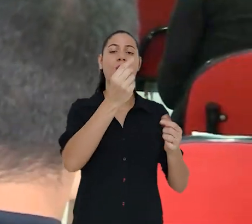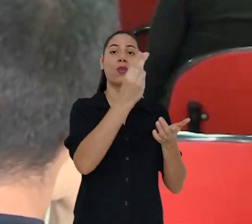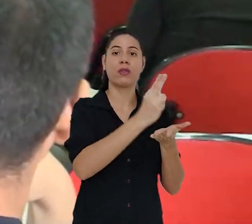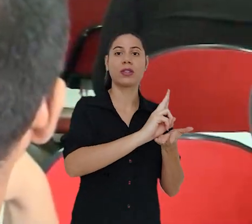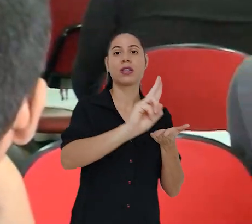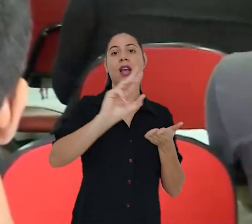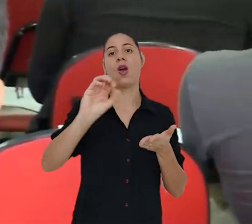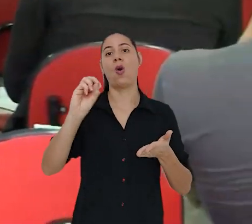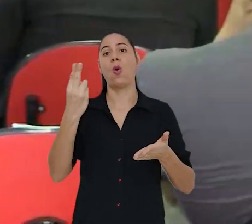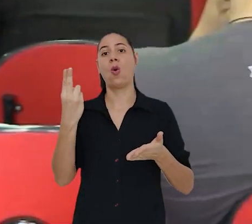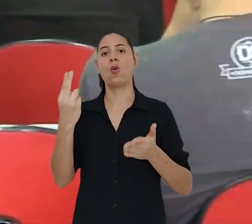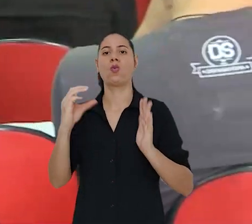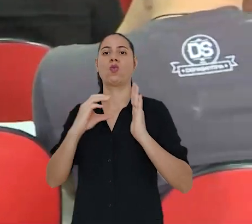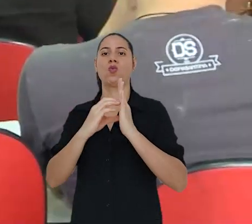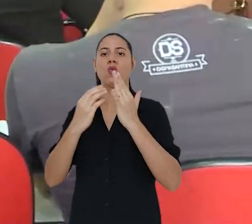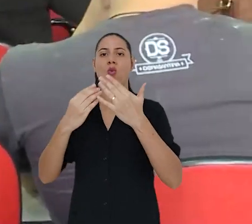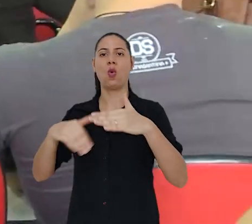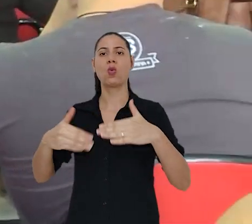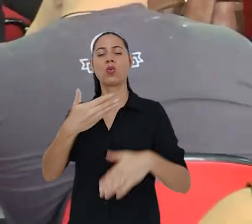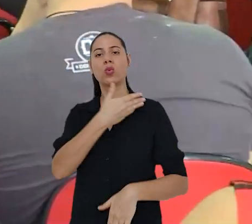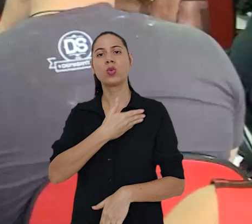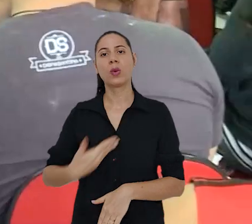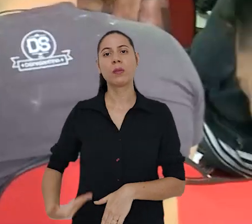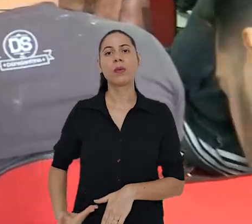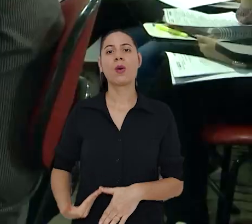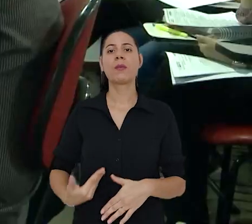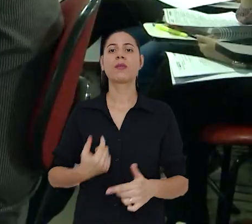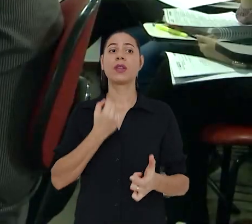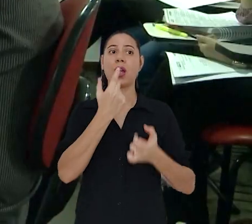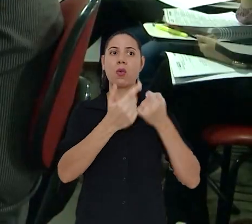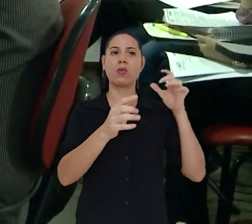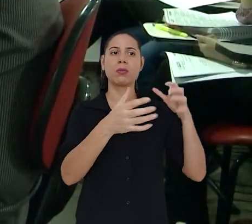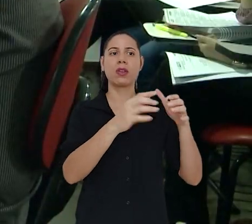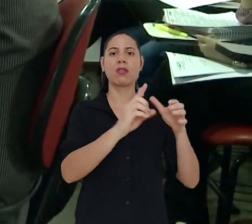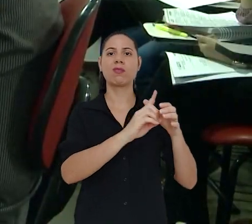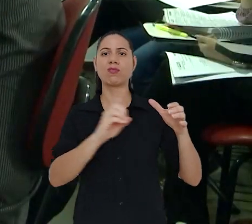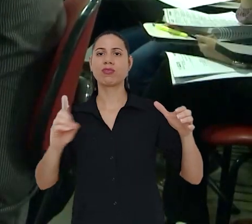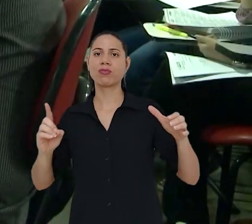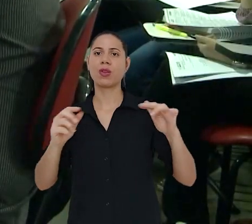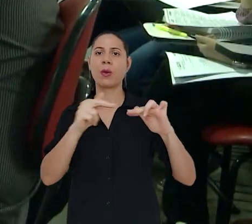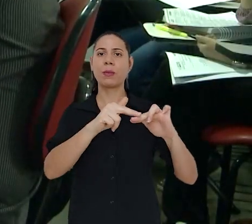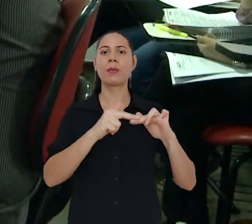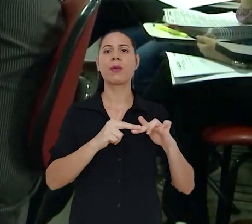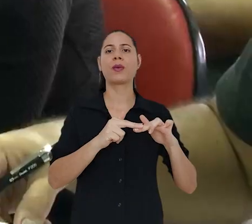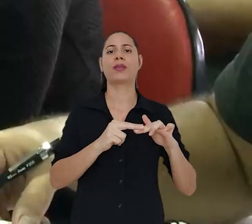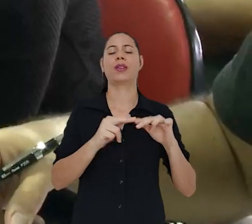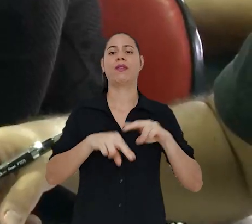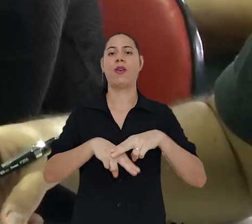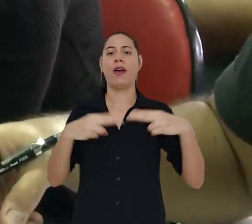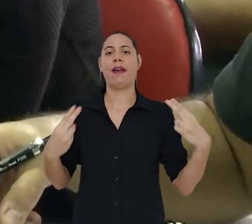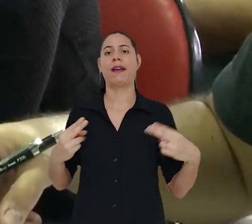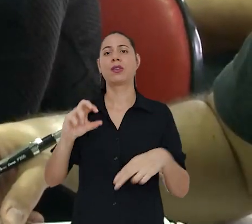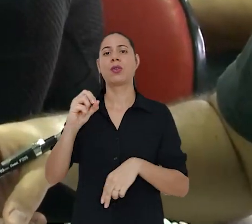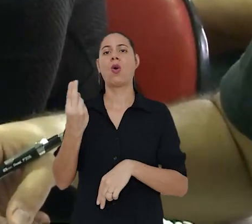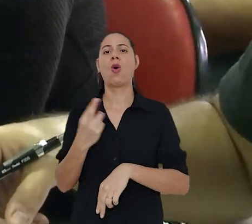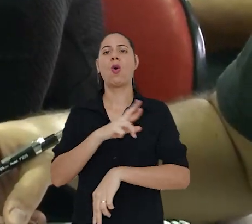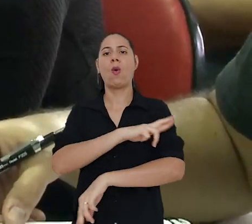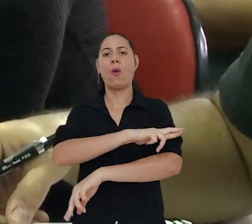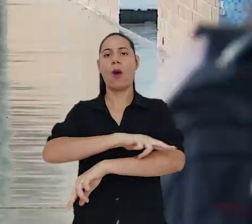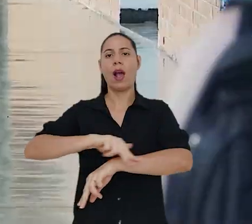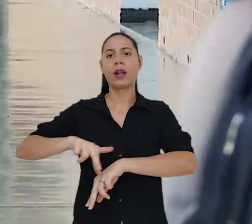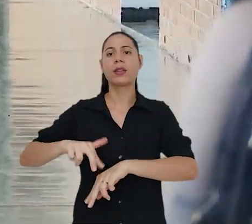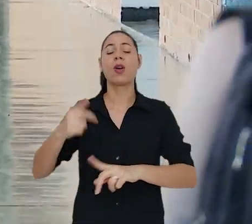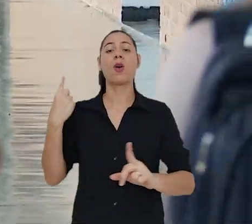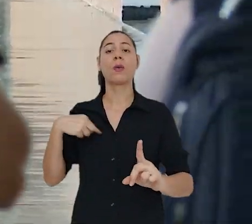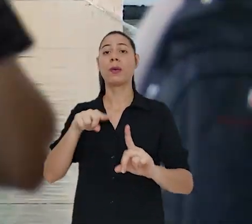para universidades e concursos públicos a grupos de pessoas tradicionalmente excluídas por motivo étnico ou racial.